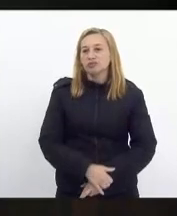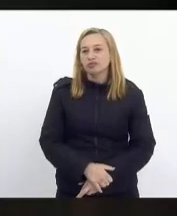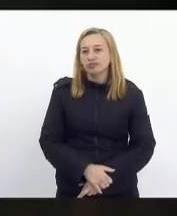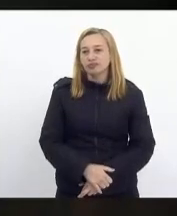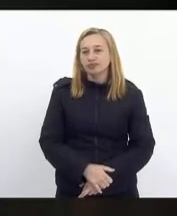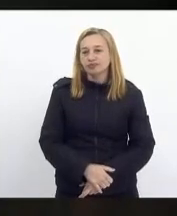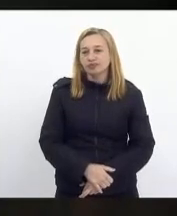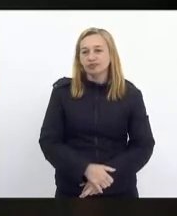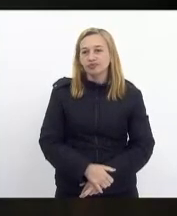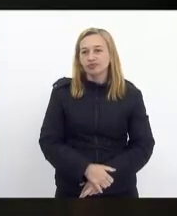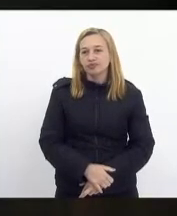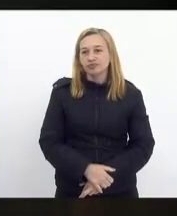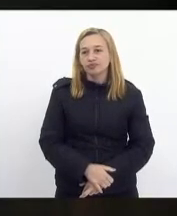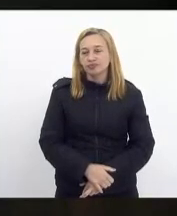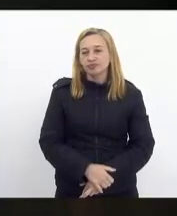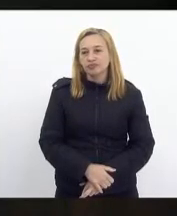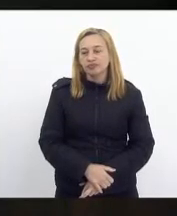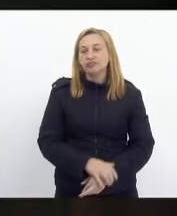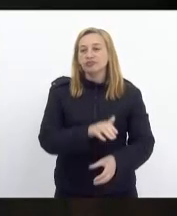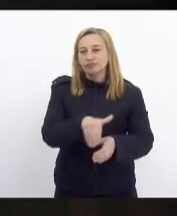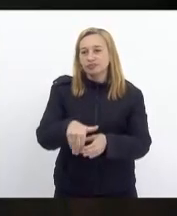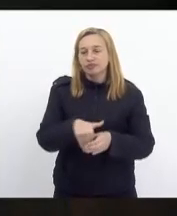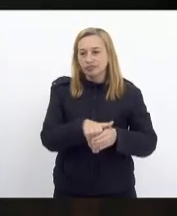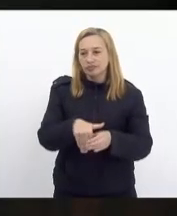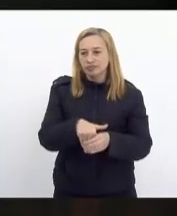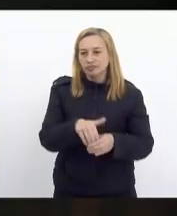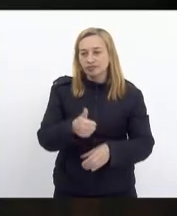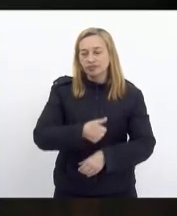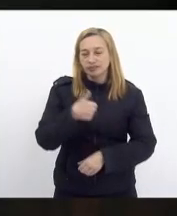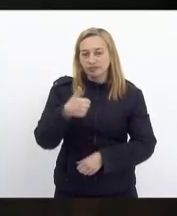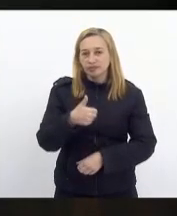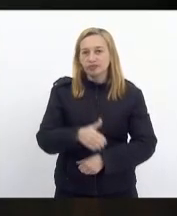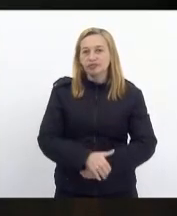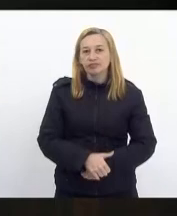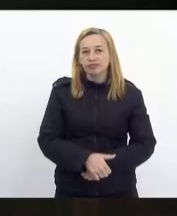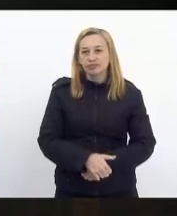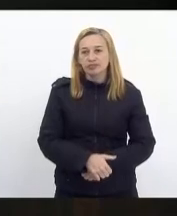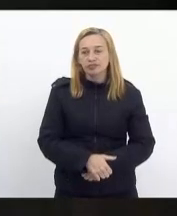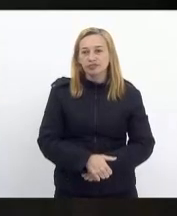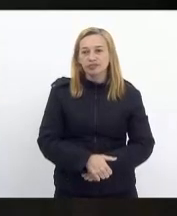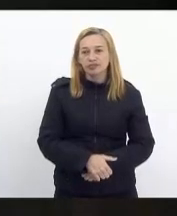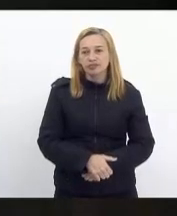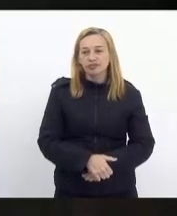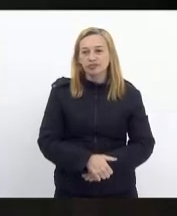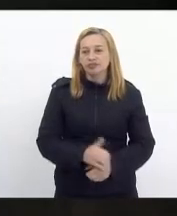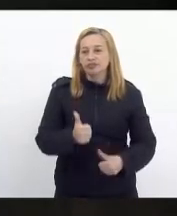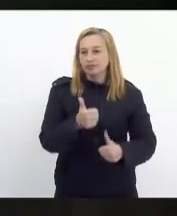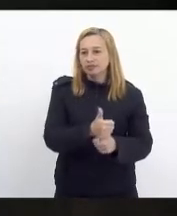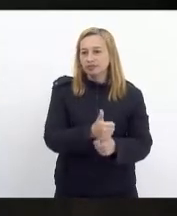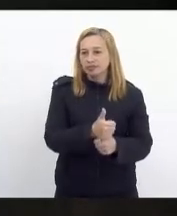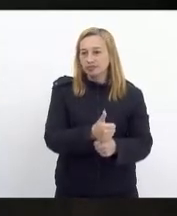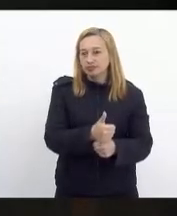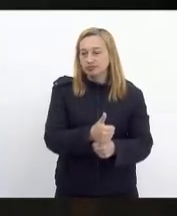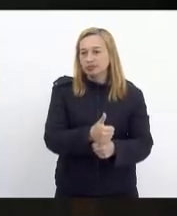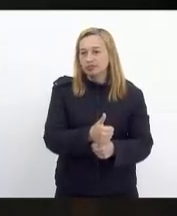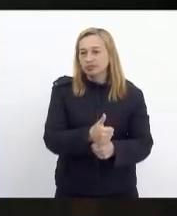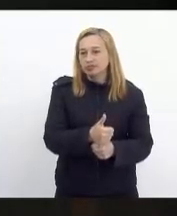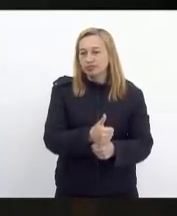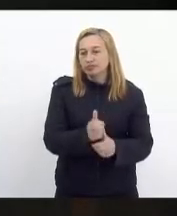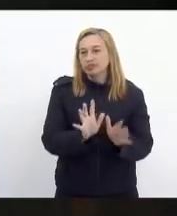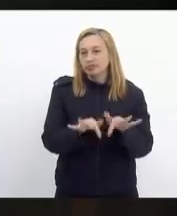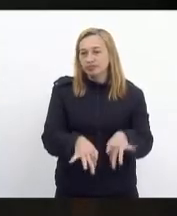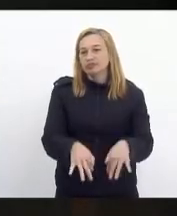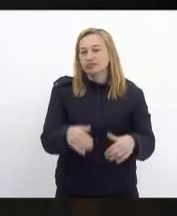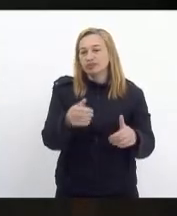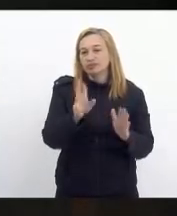em votação, melhor dizendo, em votação, o substitutivo, conforme a